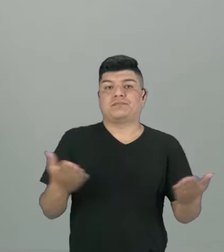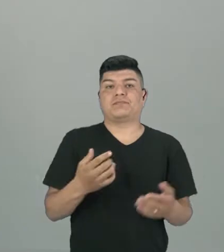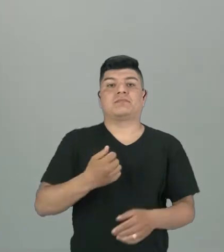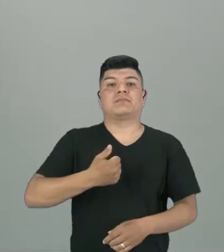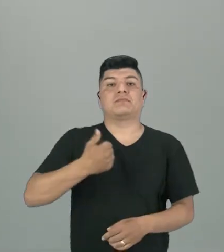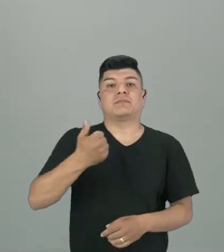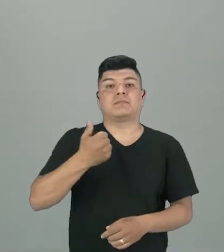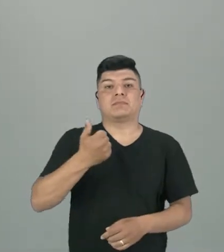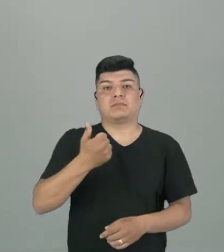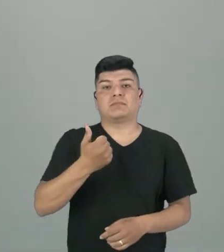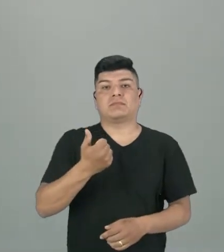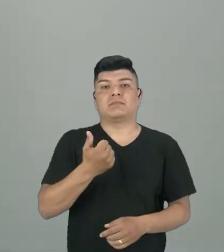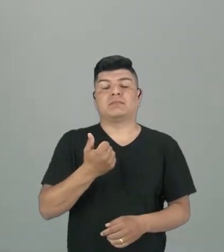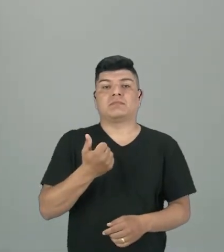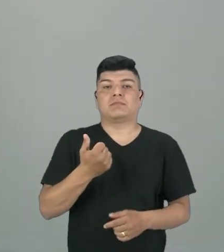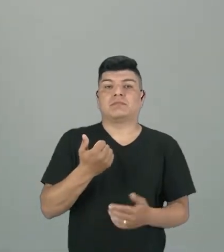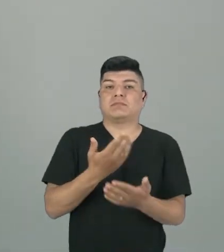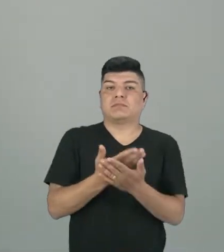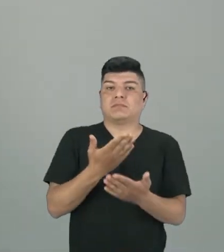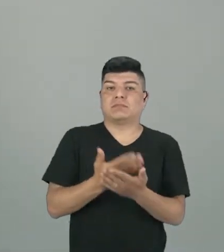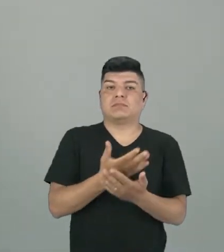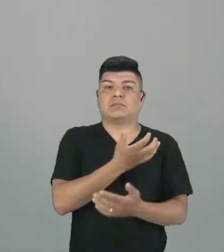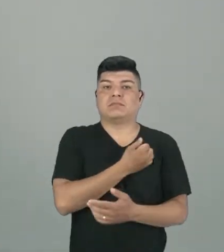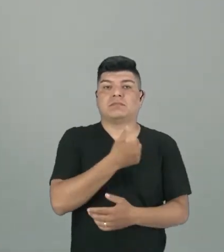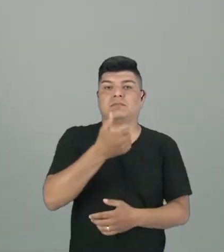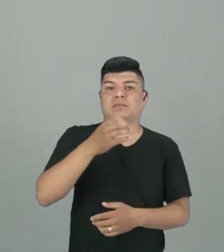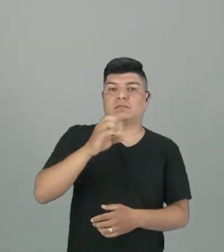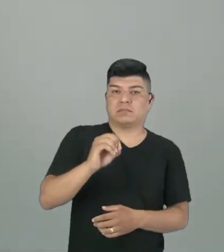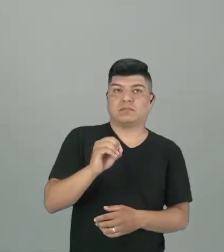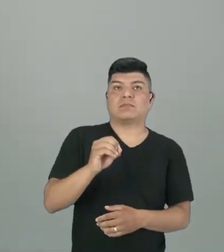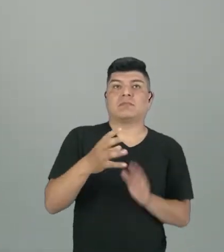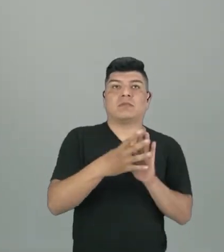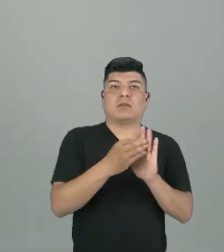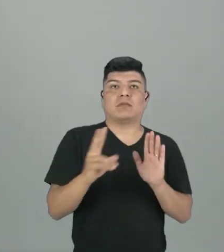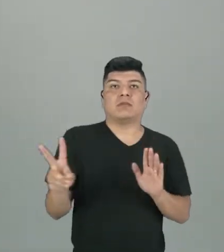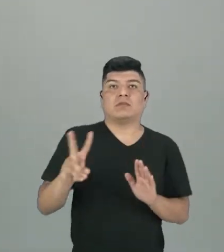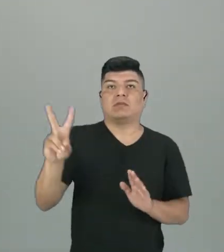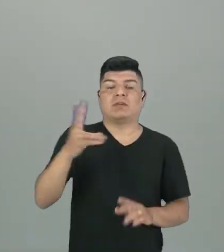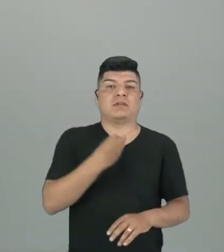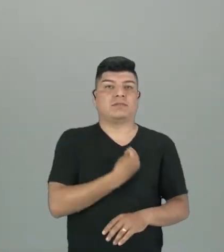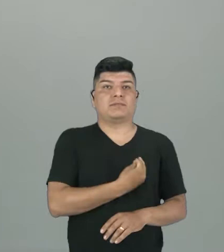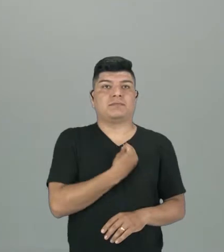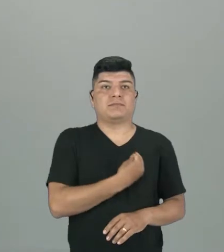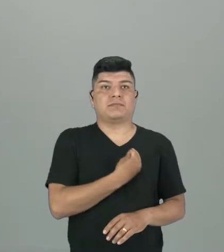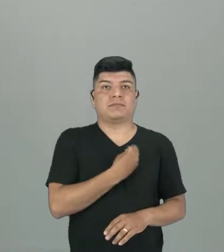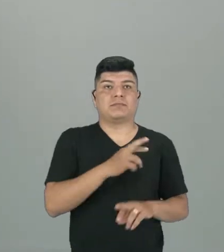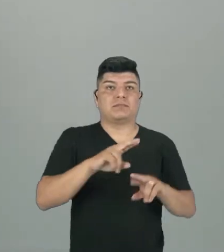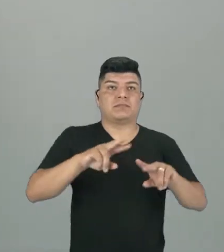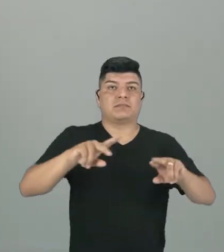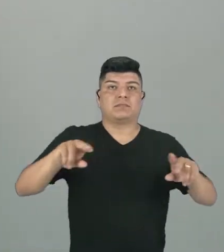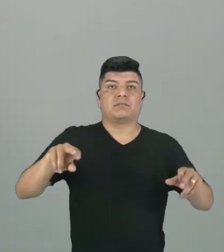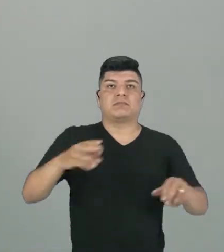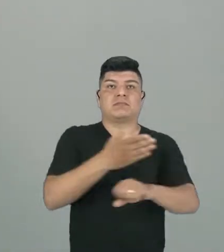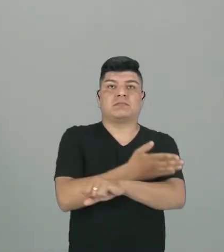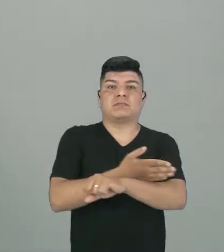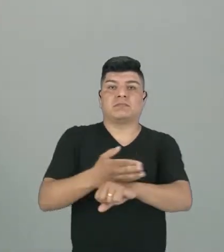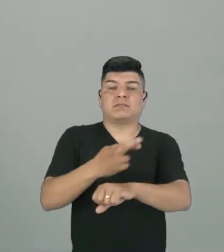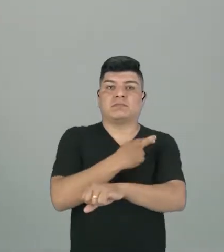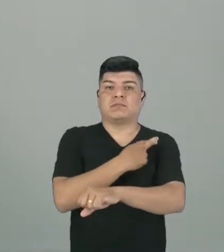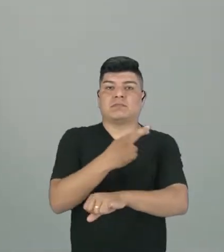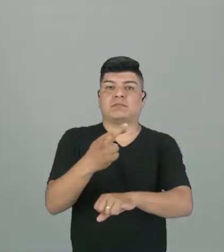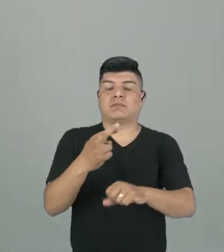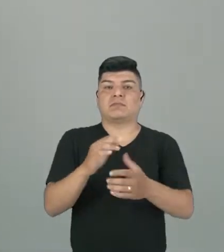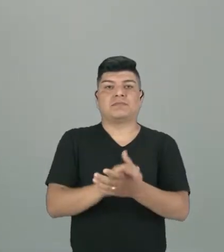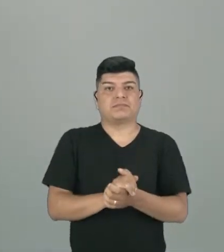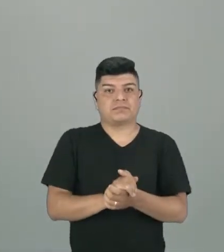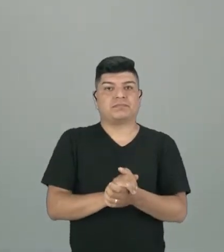segundo bimestre, aula 10, modelos de valorização da vida nas diferentes tradições religiosas. Quer